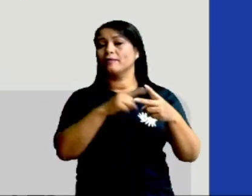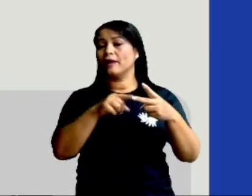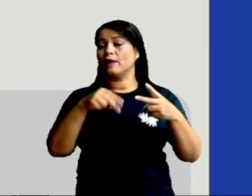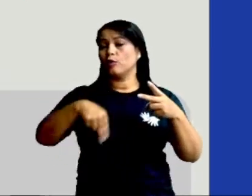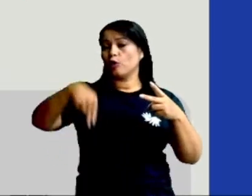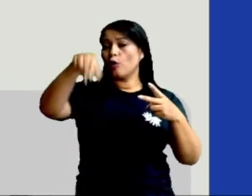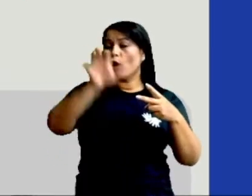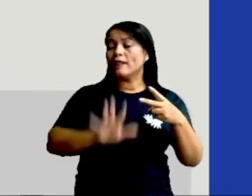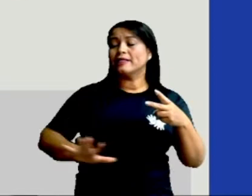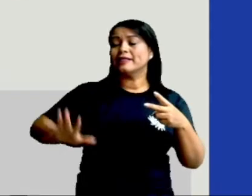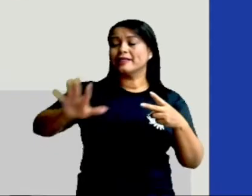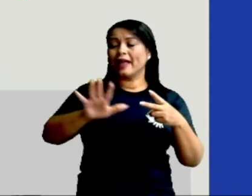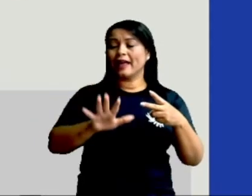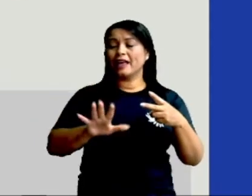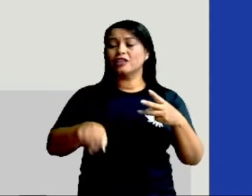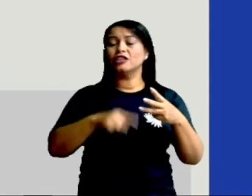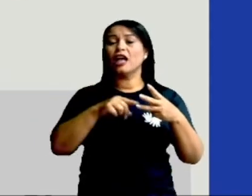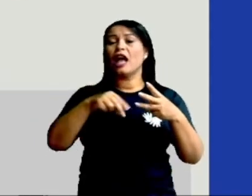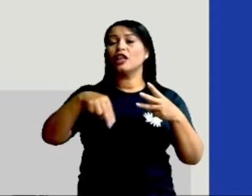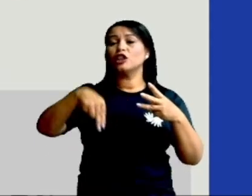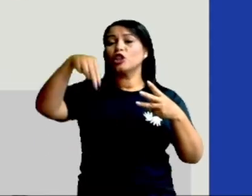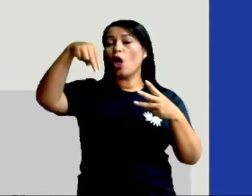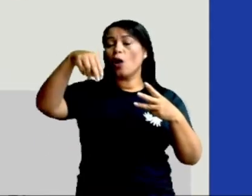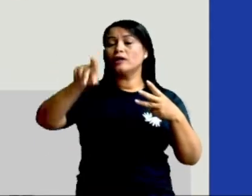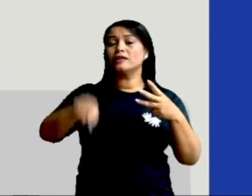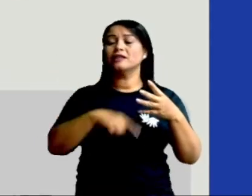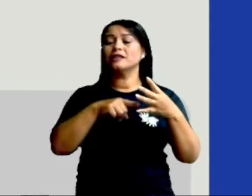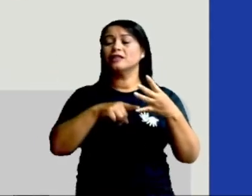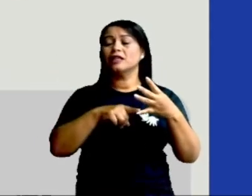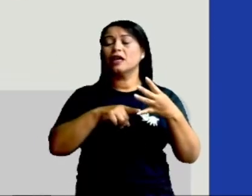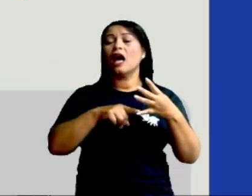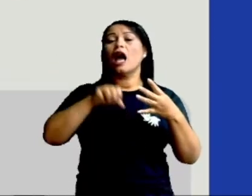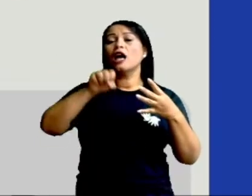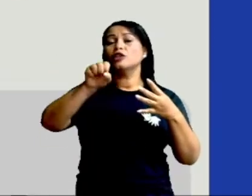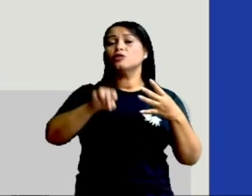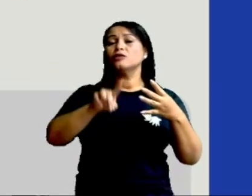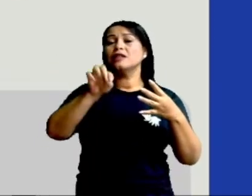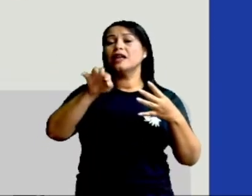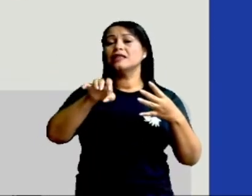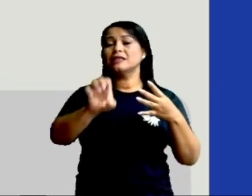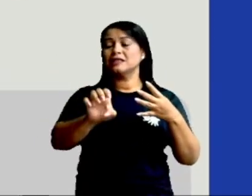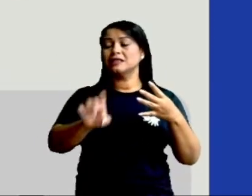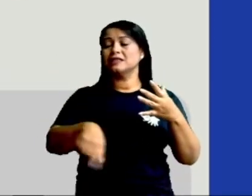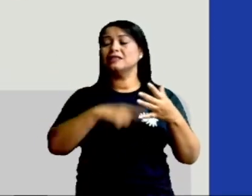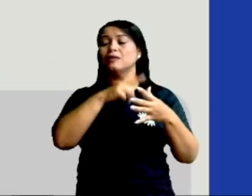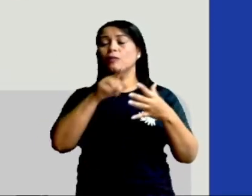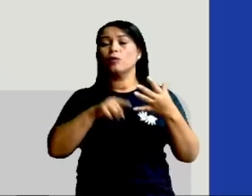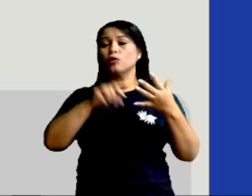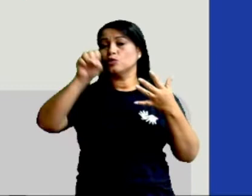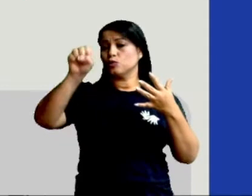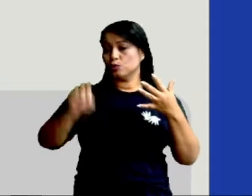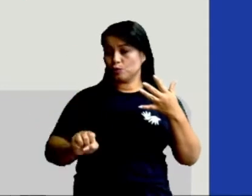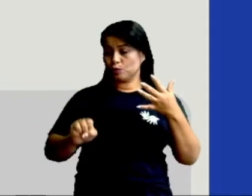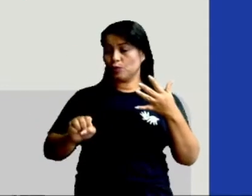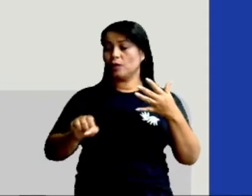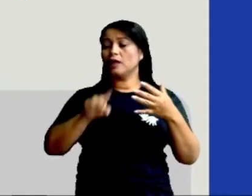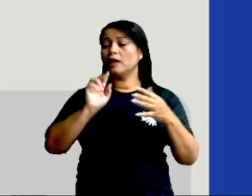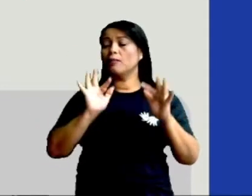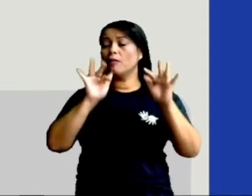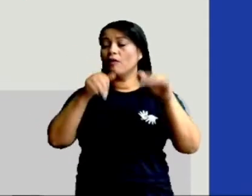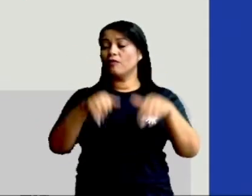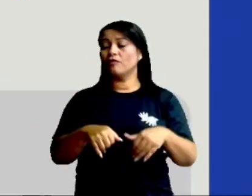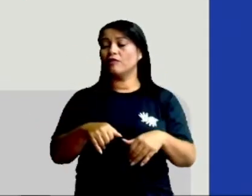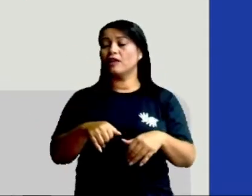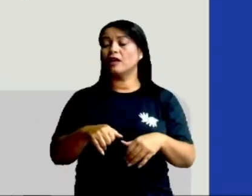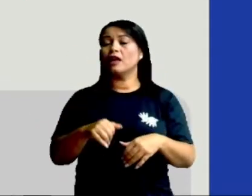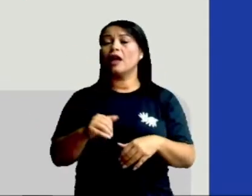região Nordeste a região norte região Sudeste depois da região sul e